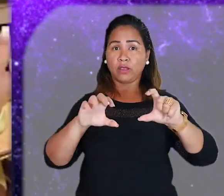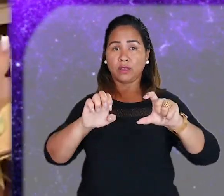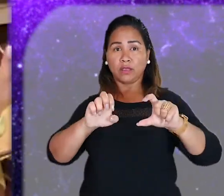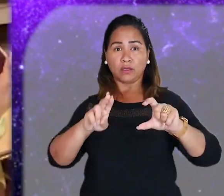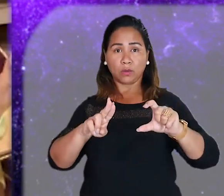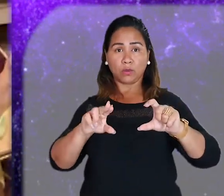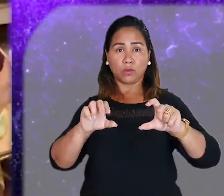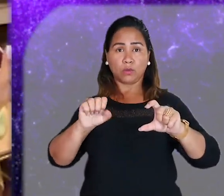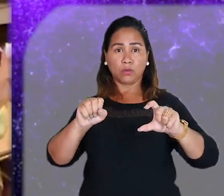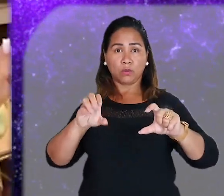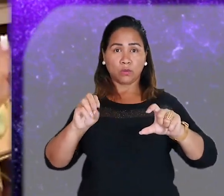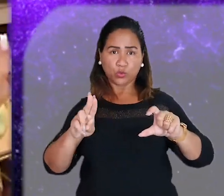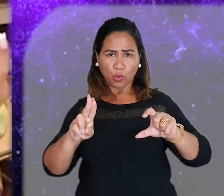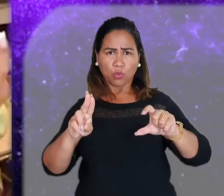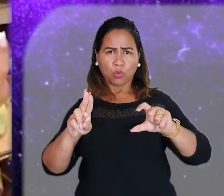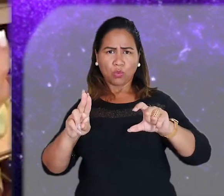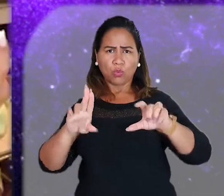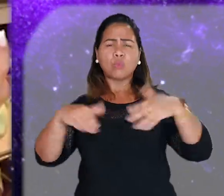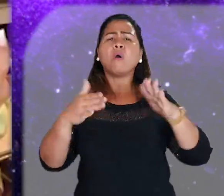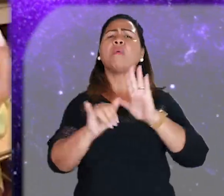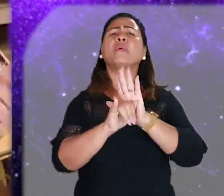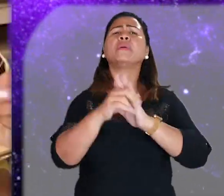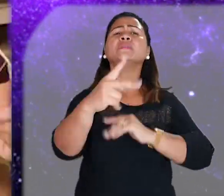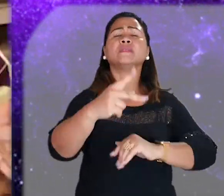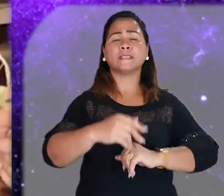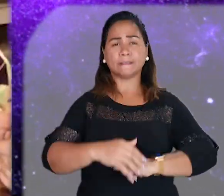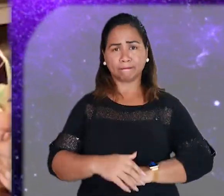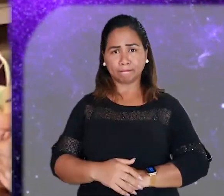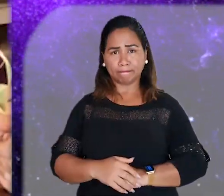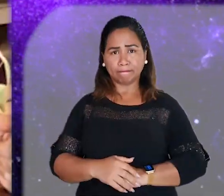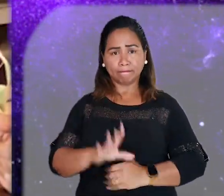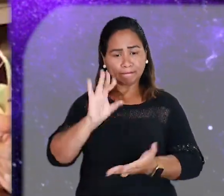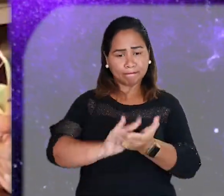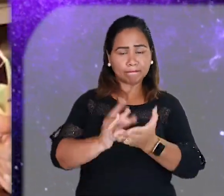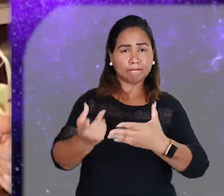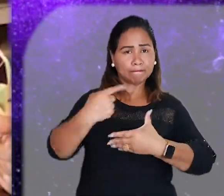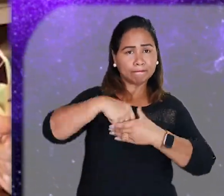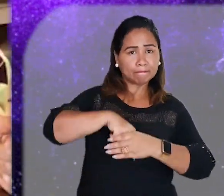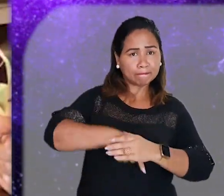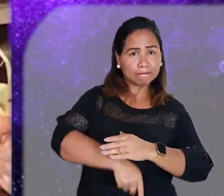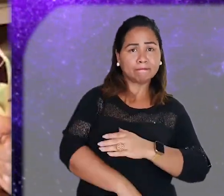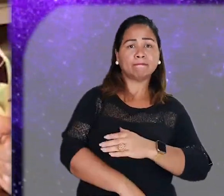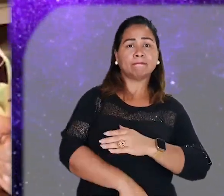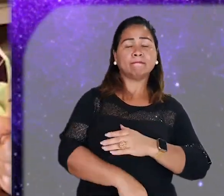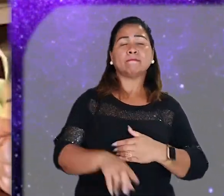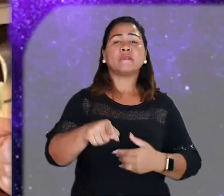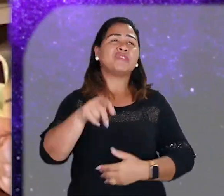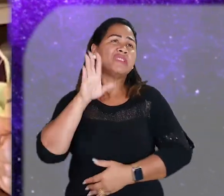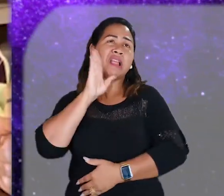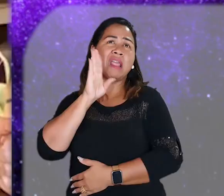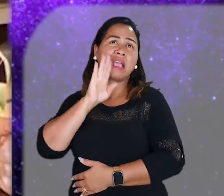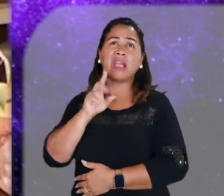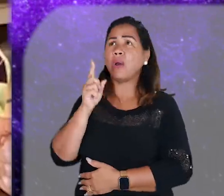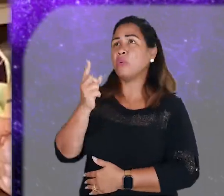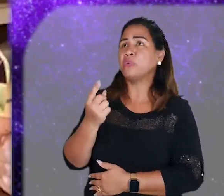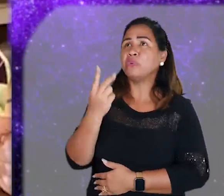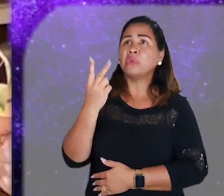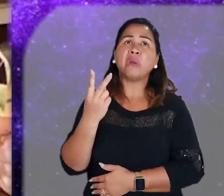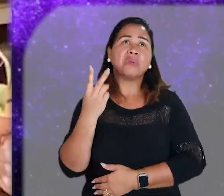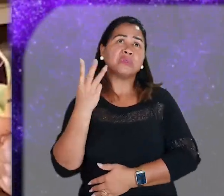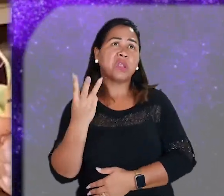quem é o teu eu sou você ser legalzinha um dia dois dias